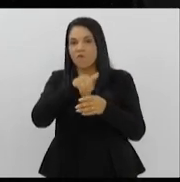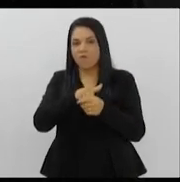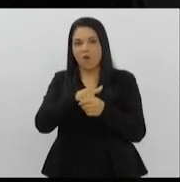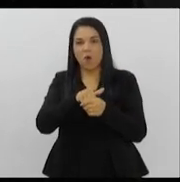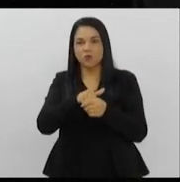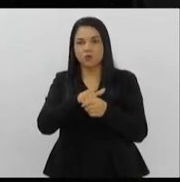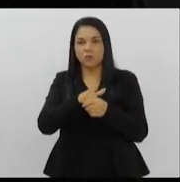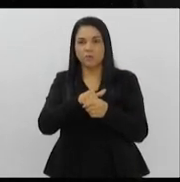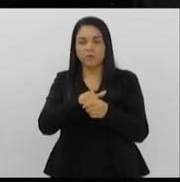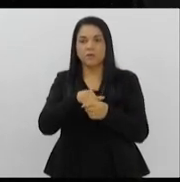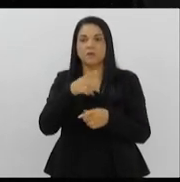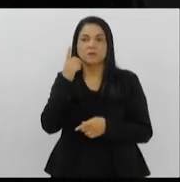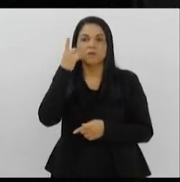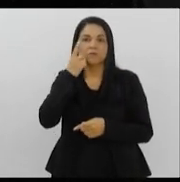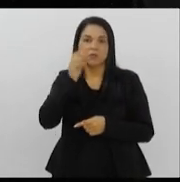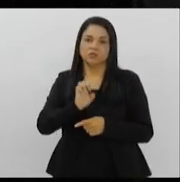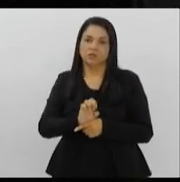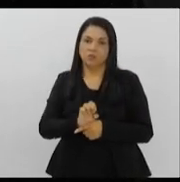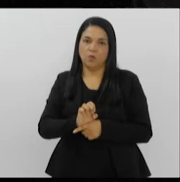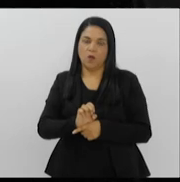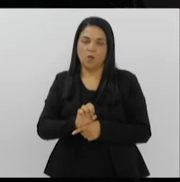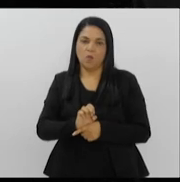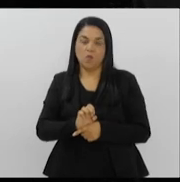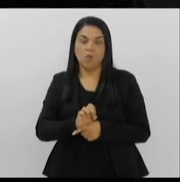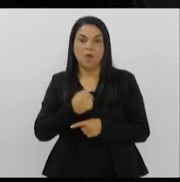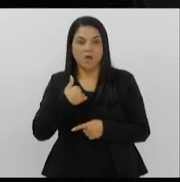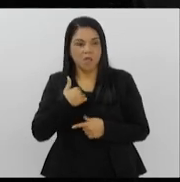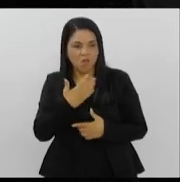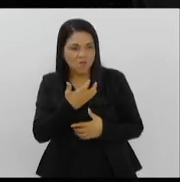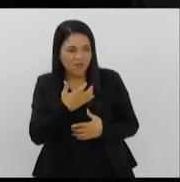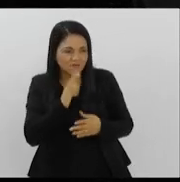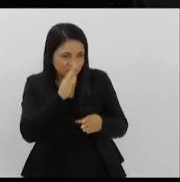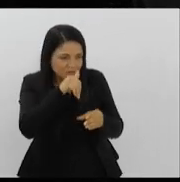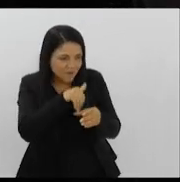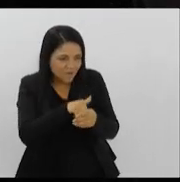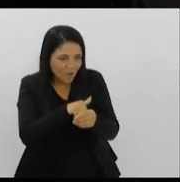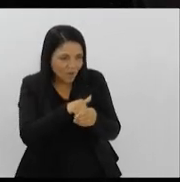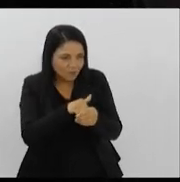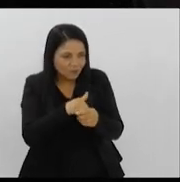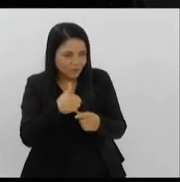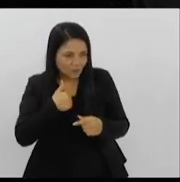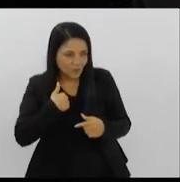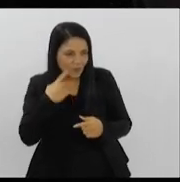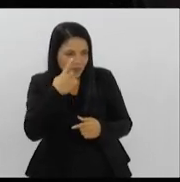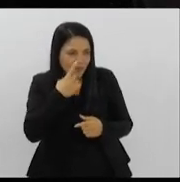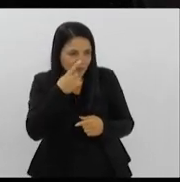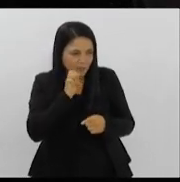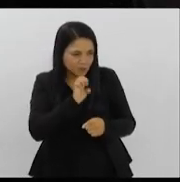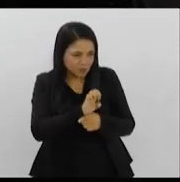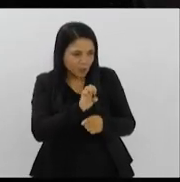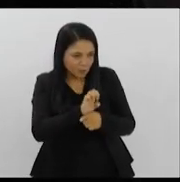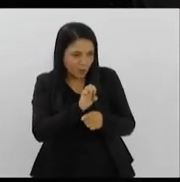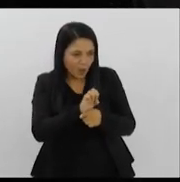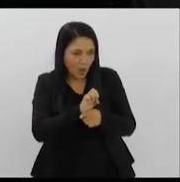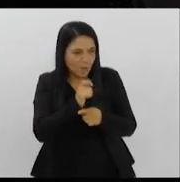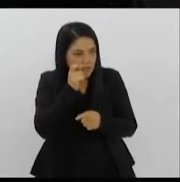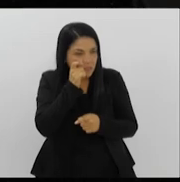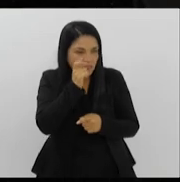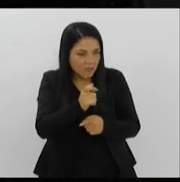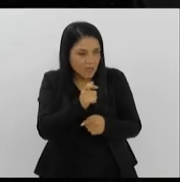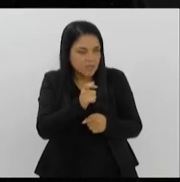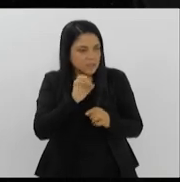rua dizer assim, eu queria que o senhor votasse para mim, para que eu seja deputado estadual, defender os seus interesses do parlamento, e